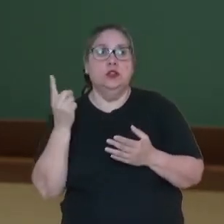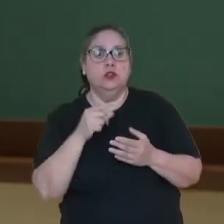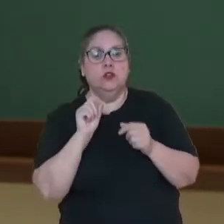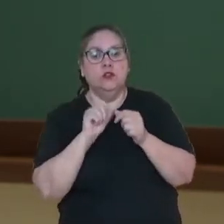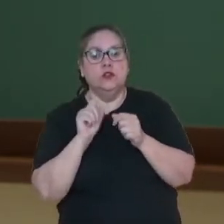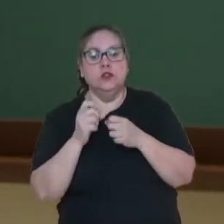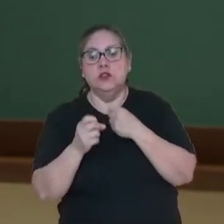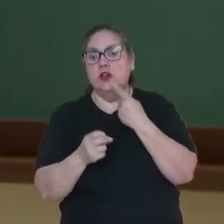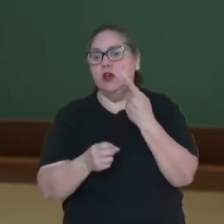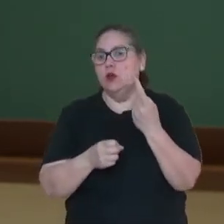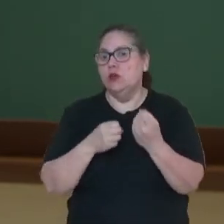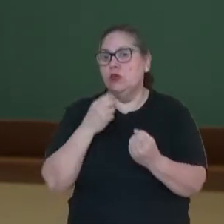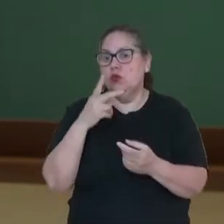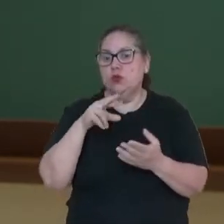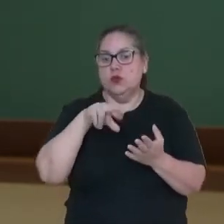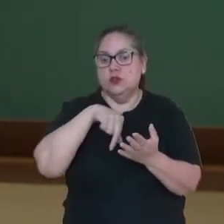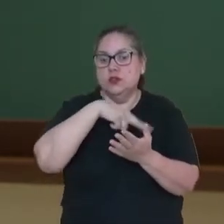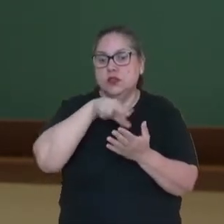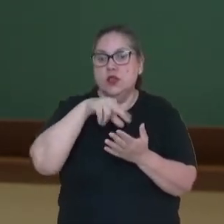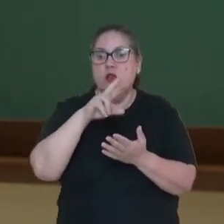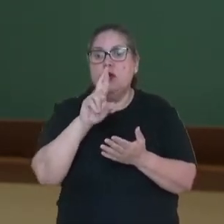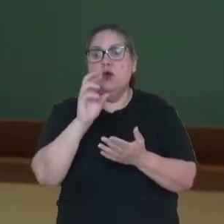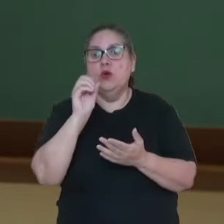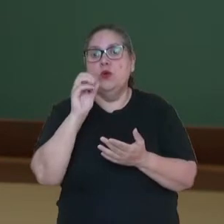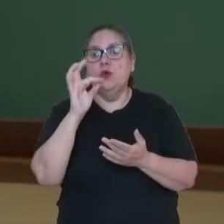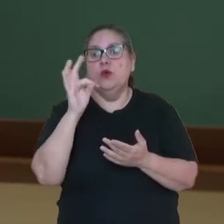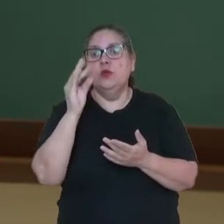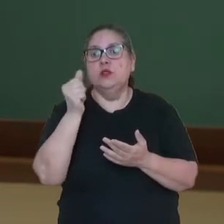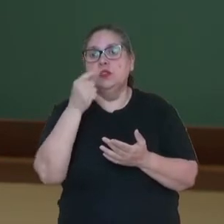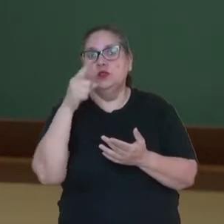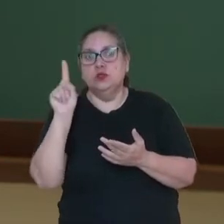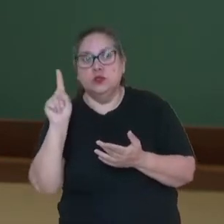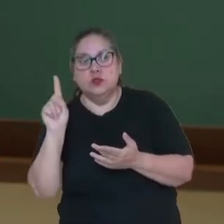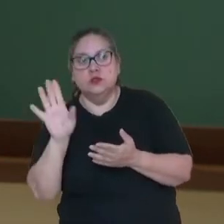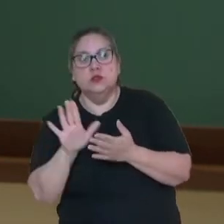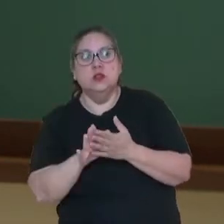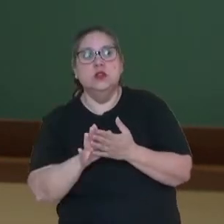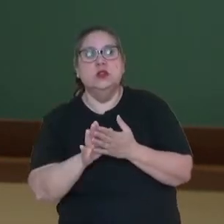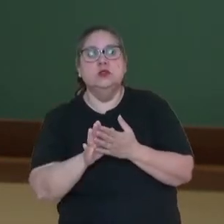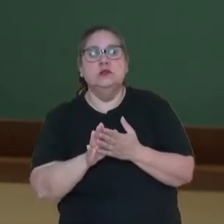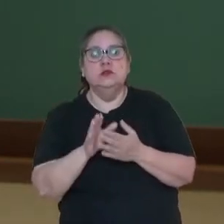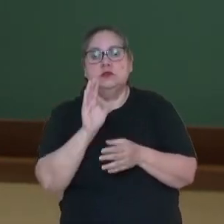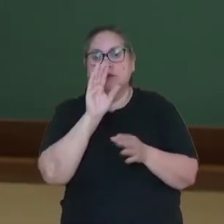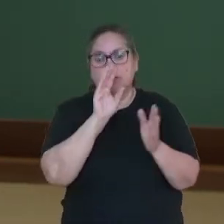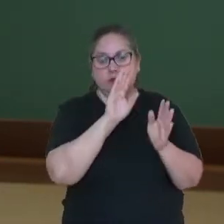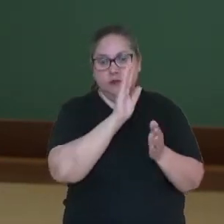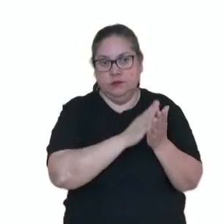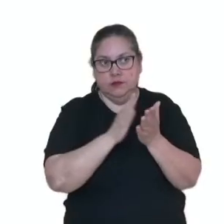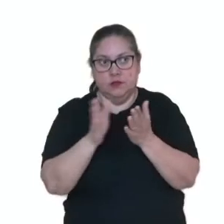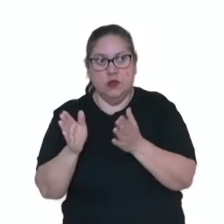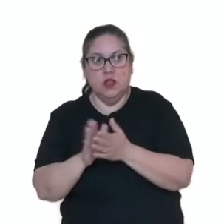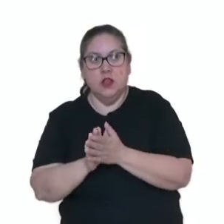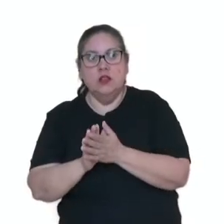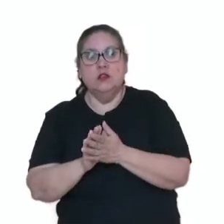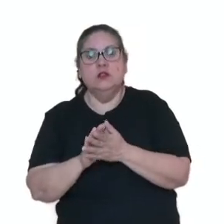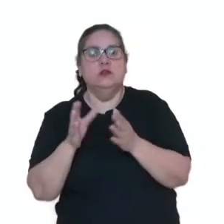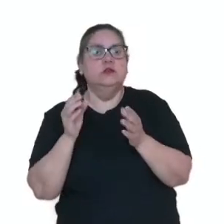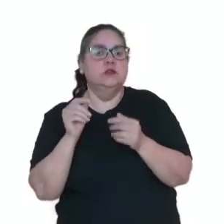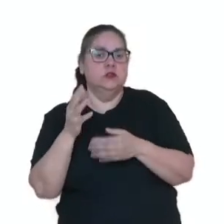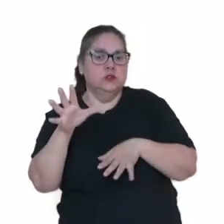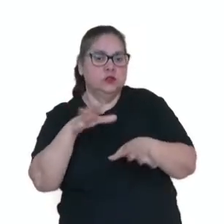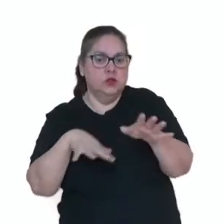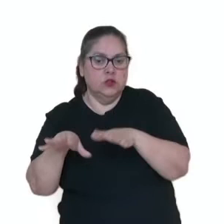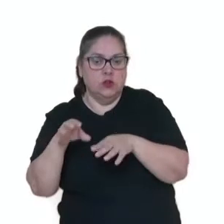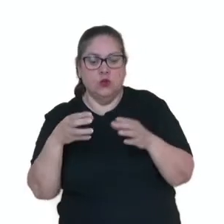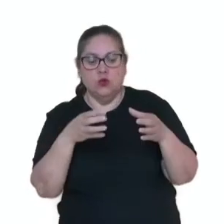fazer algumas rotações aí, um circuito de rotações, né? Estações de rotações. Então, vocês podem se